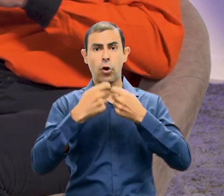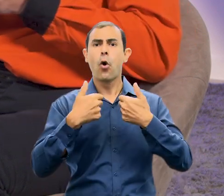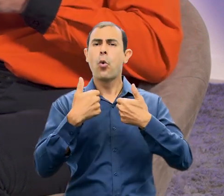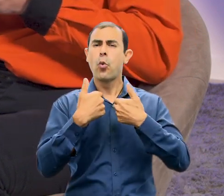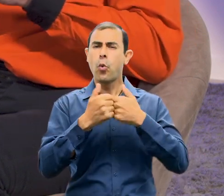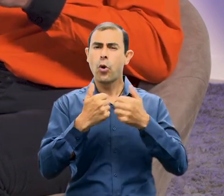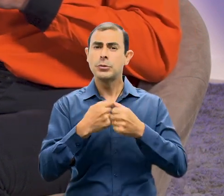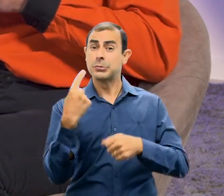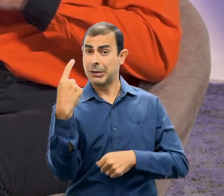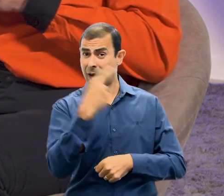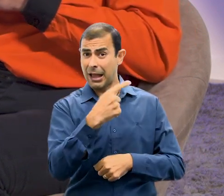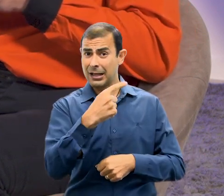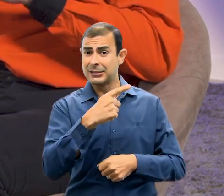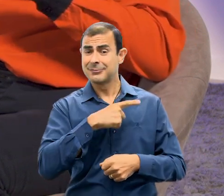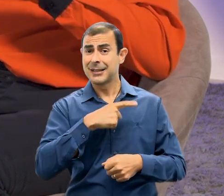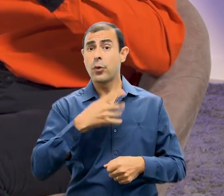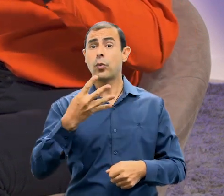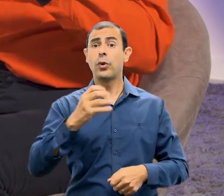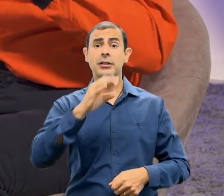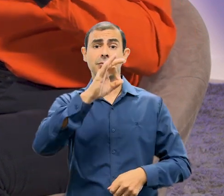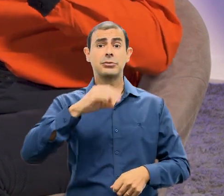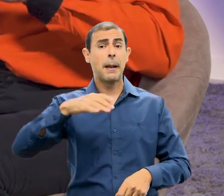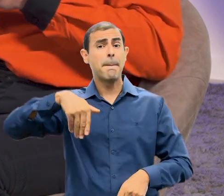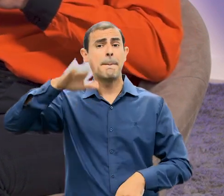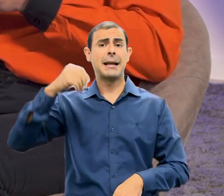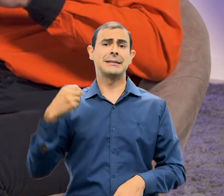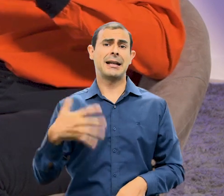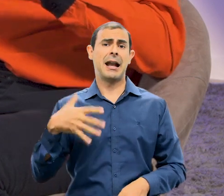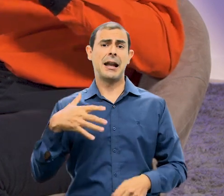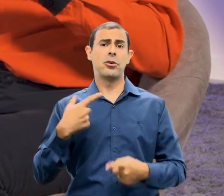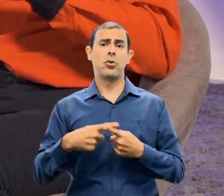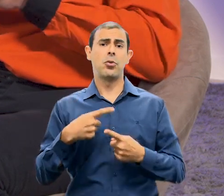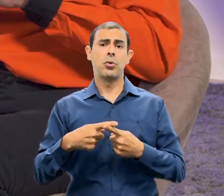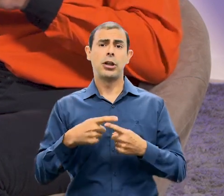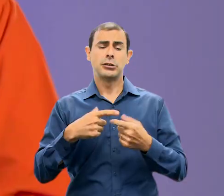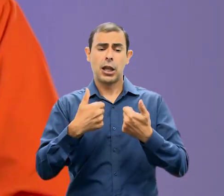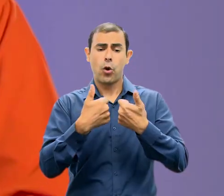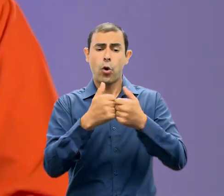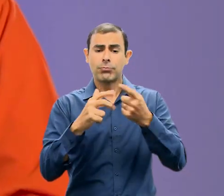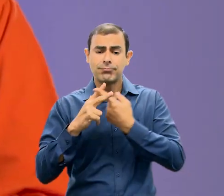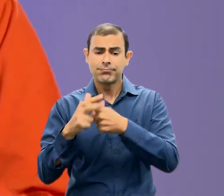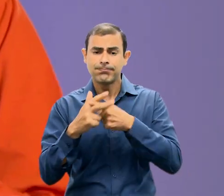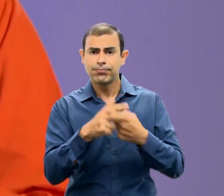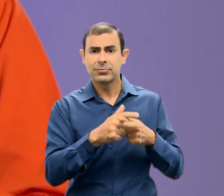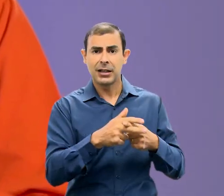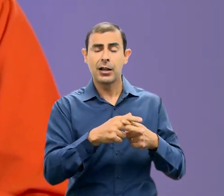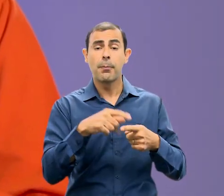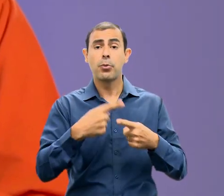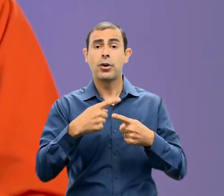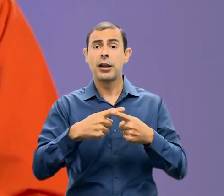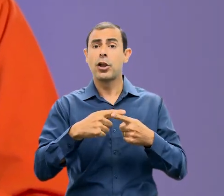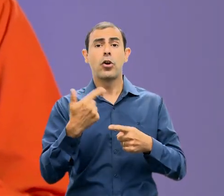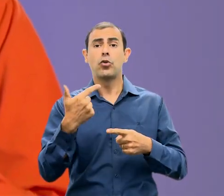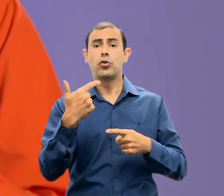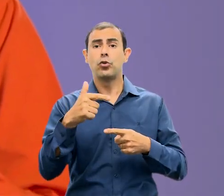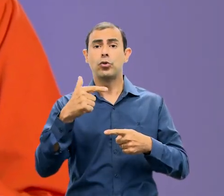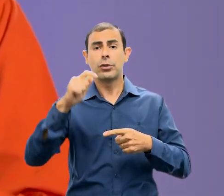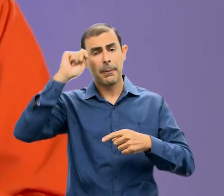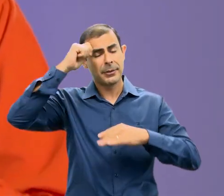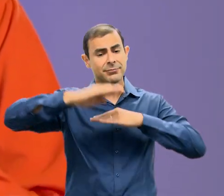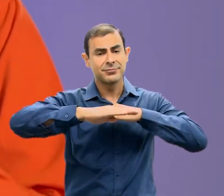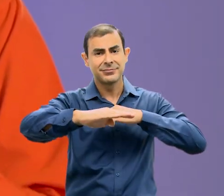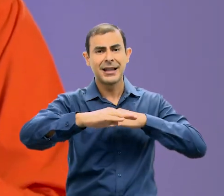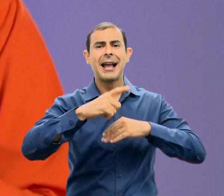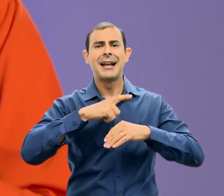eles têm um gasto de manutenção 40% maior que um ônibus que anda em asfalto, em algum tipo de pavimentação. Os ônibus atolam, eles